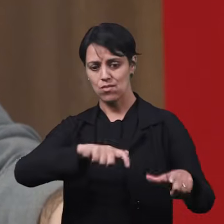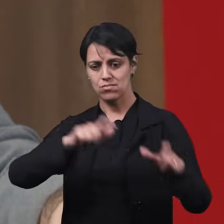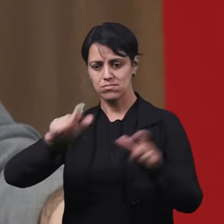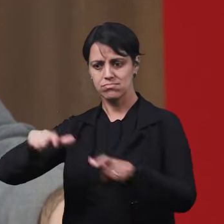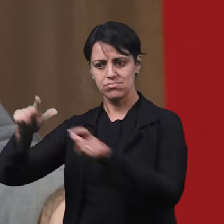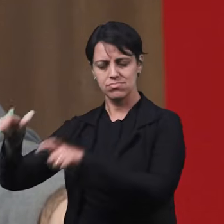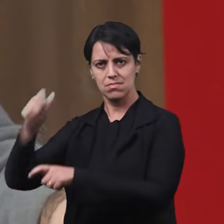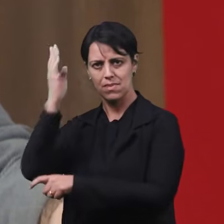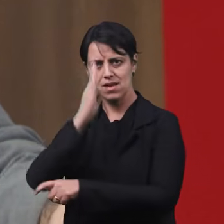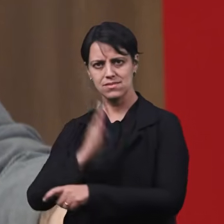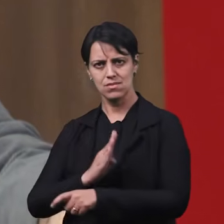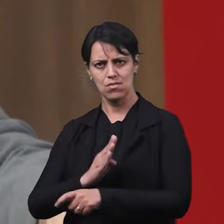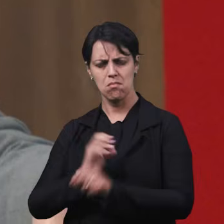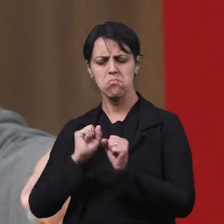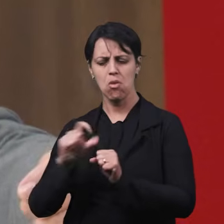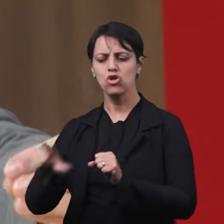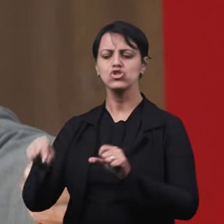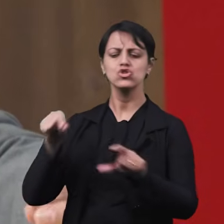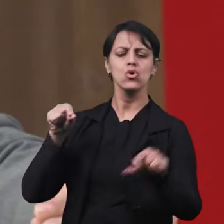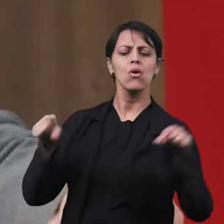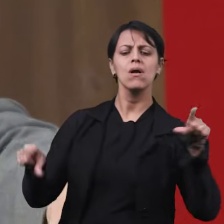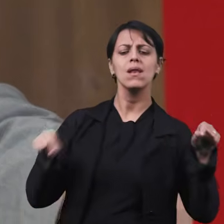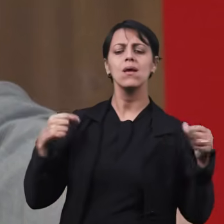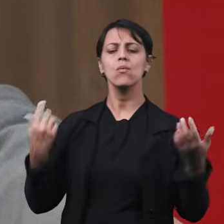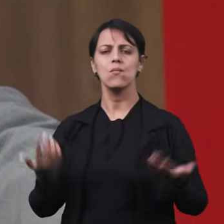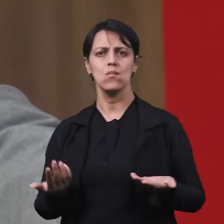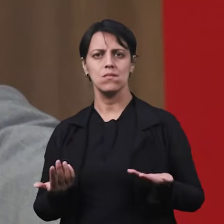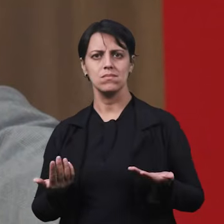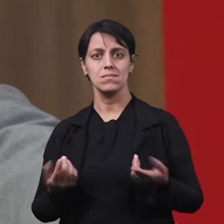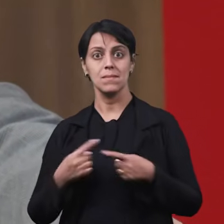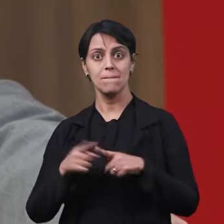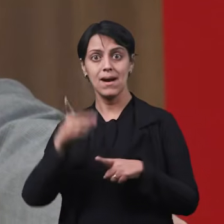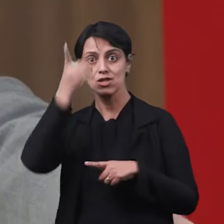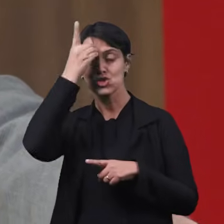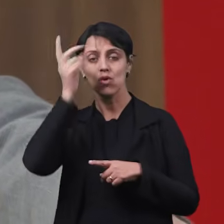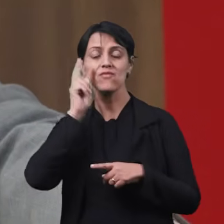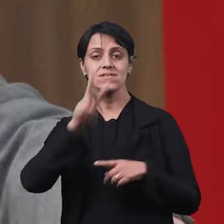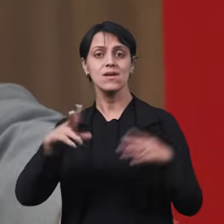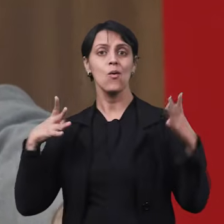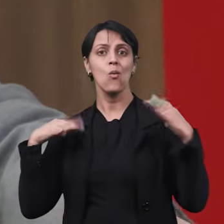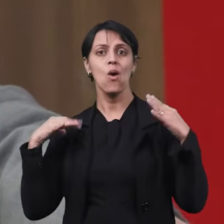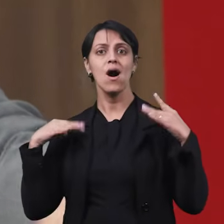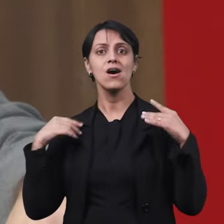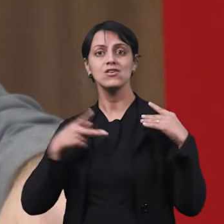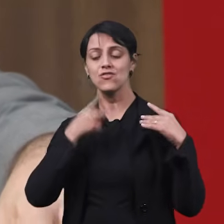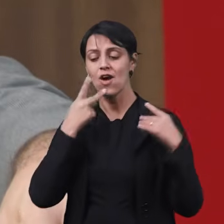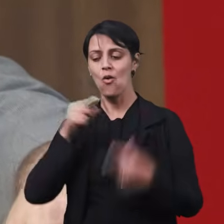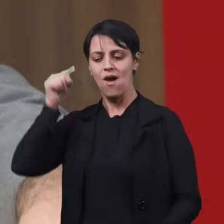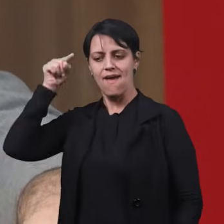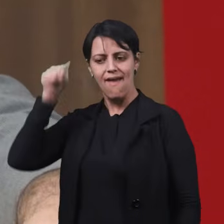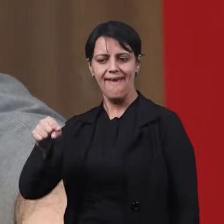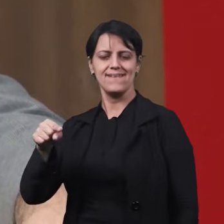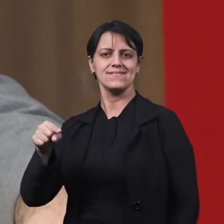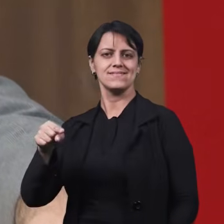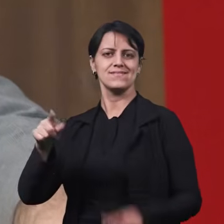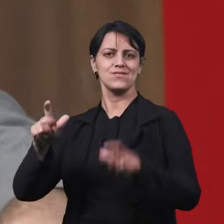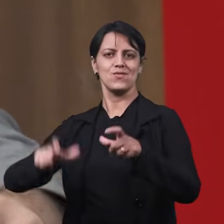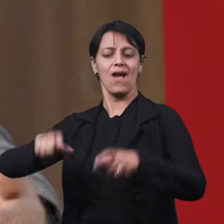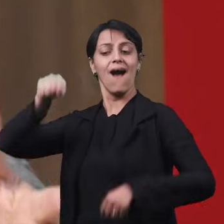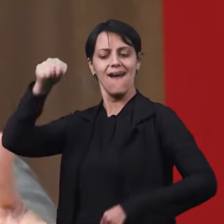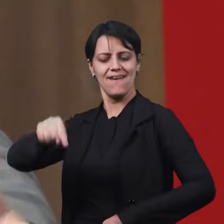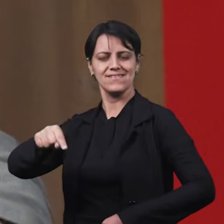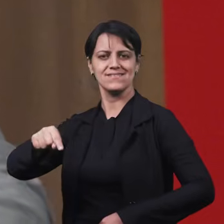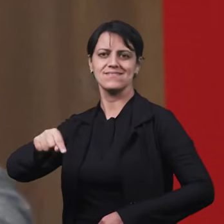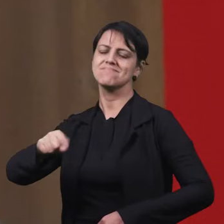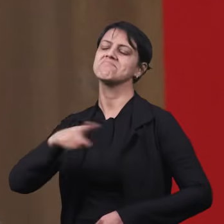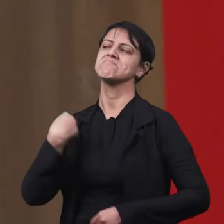podia até escolher, mas na visão vinha um anjo e definia o local é esse. Então a gente foi para aquele local.